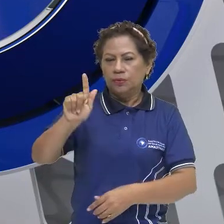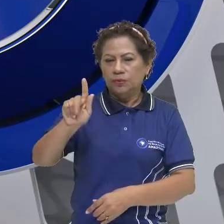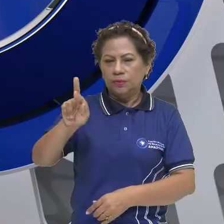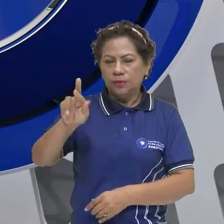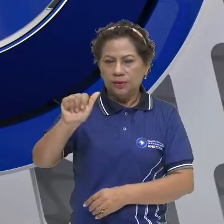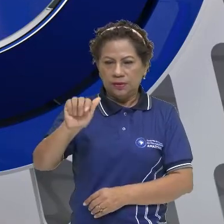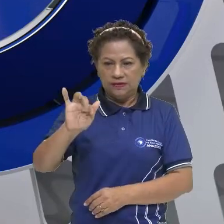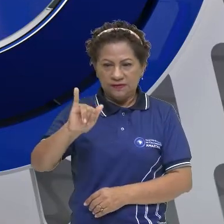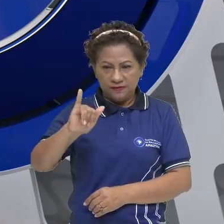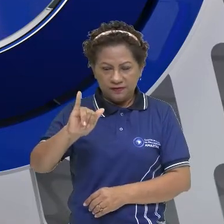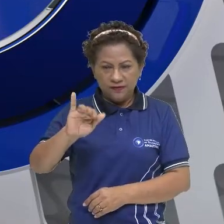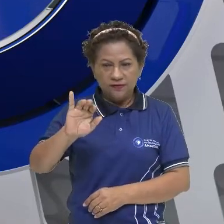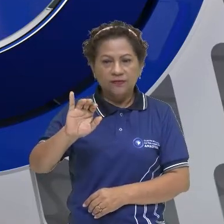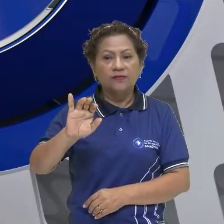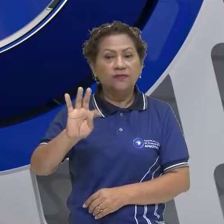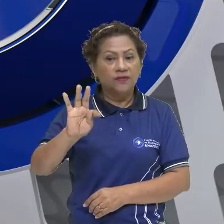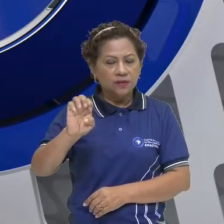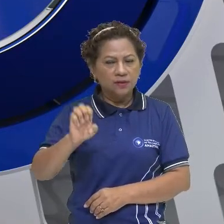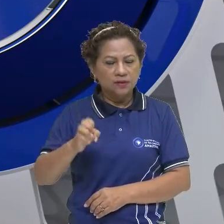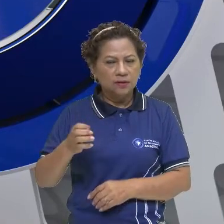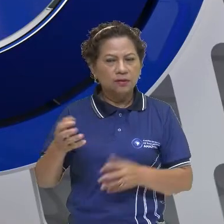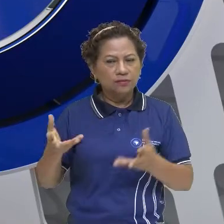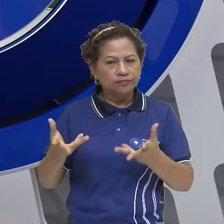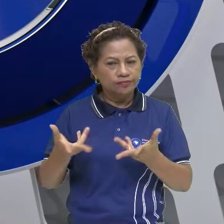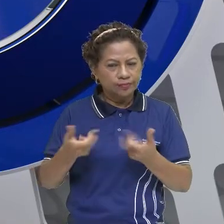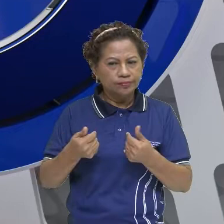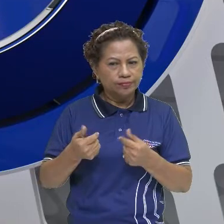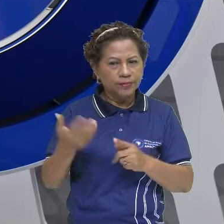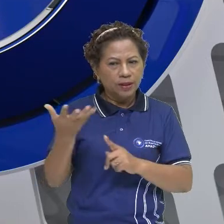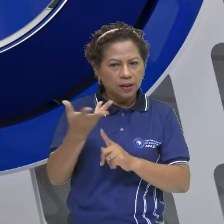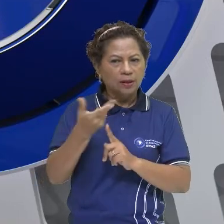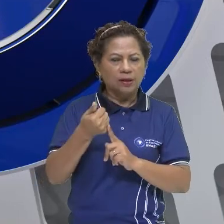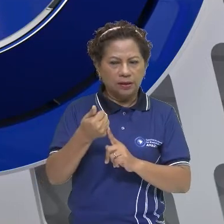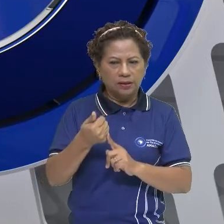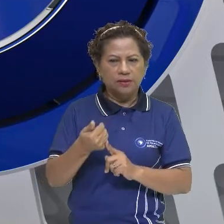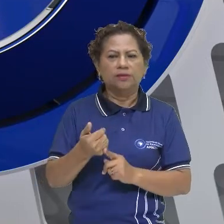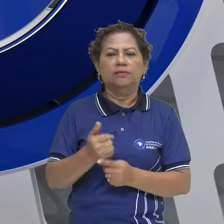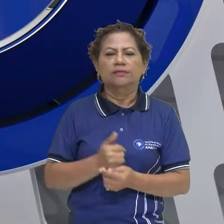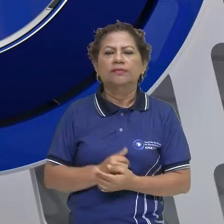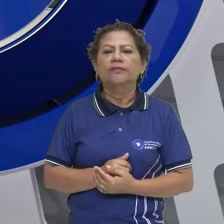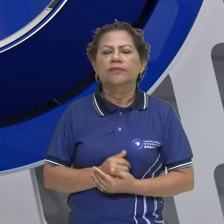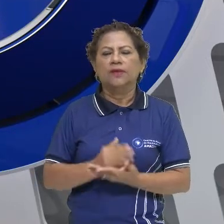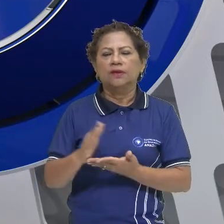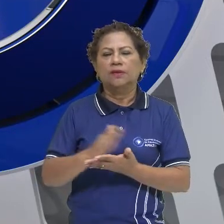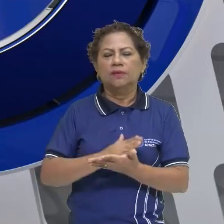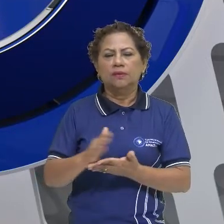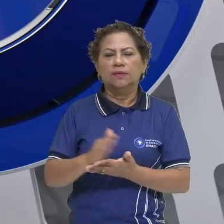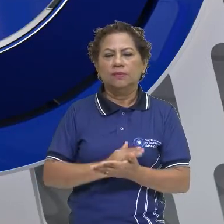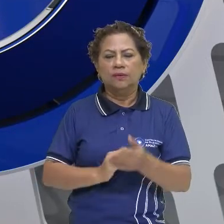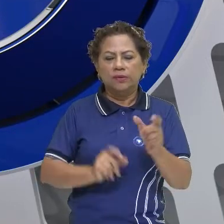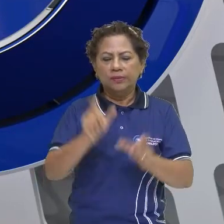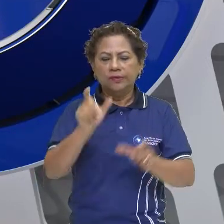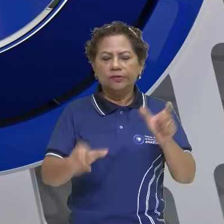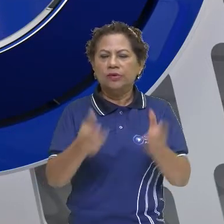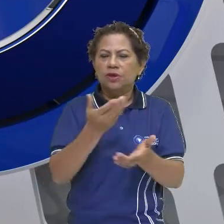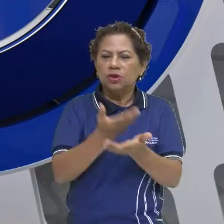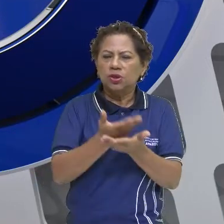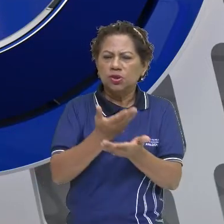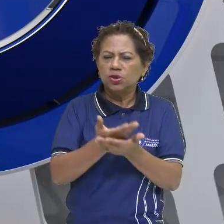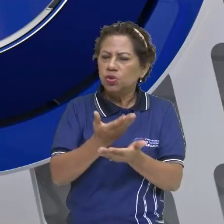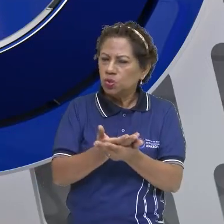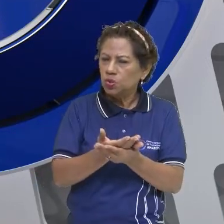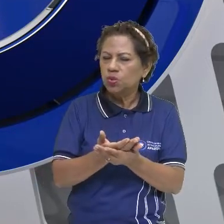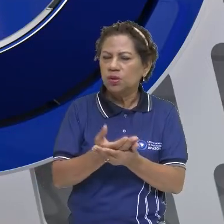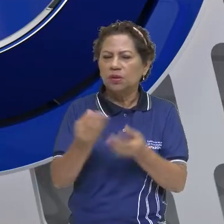Tem muita gente estudando o grafite. O grafite precisa ser estudado, sim. Né? O desenho, a composição das cores,